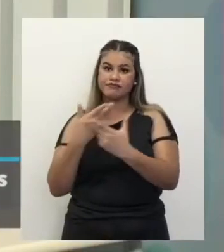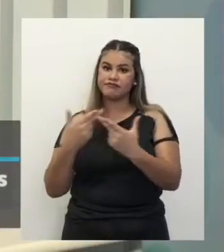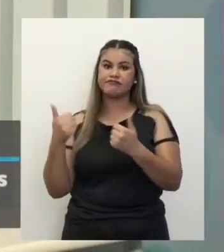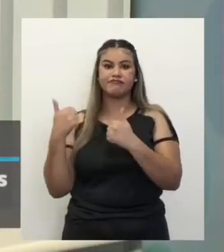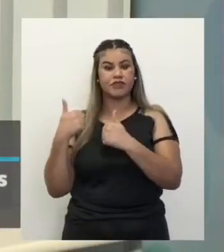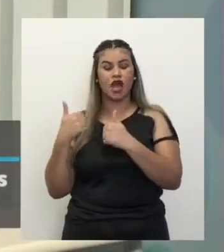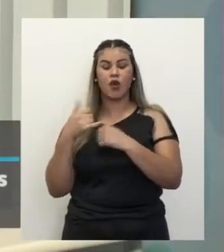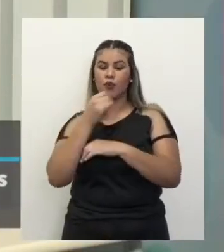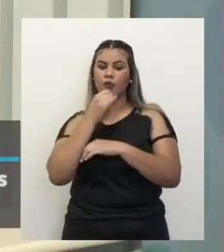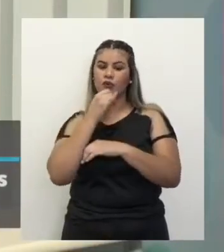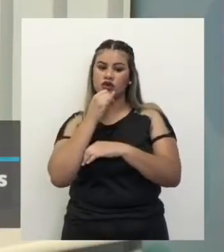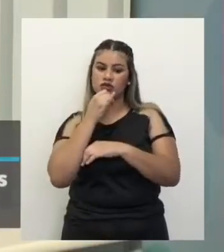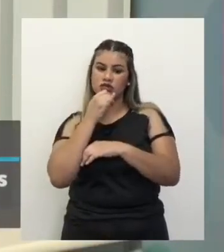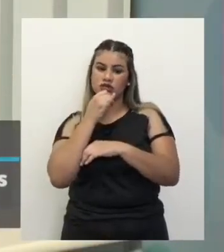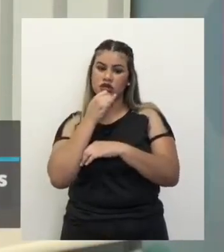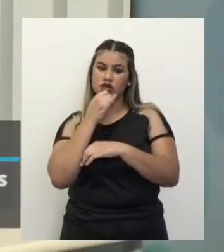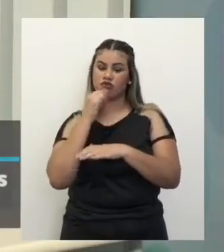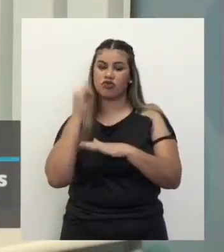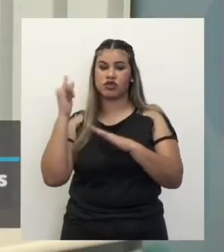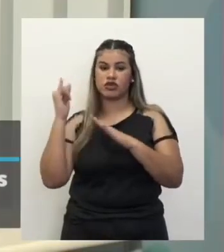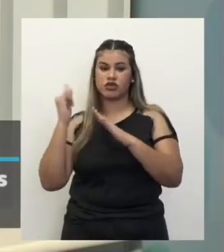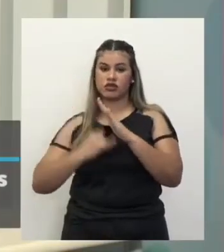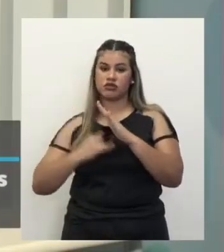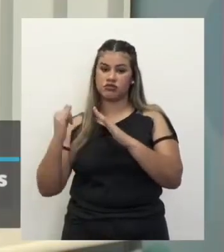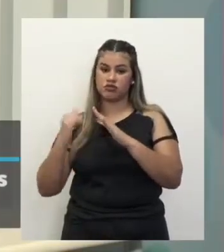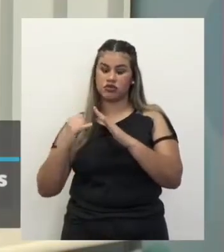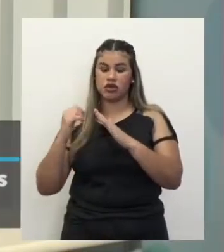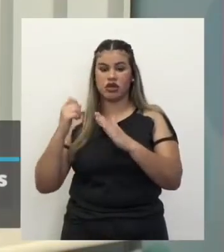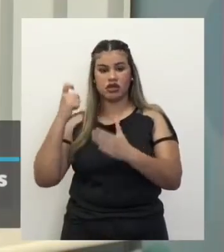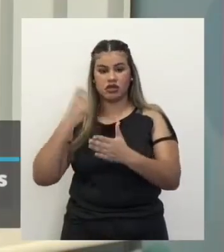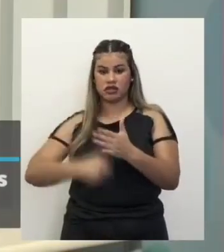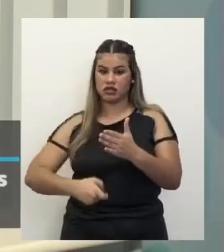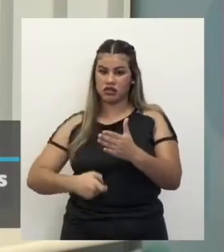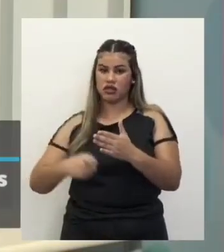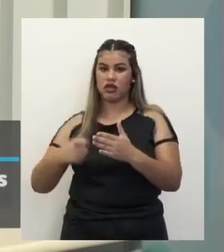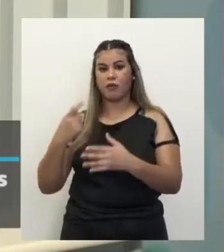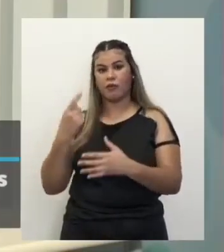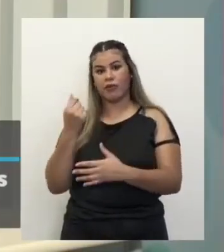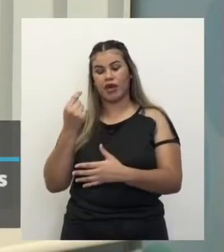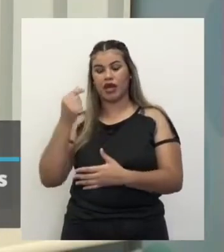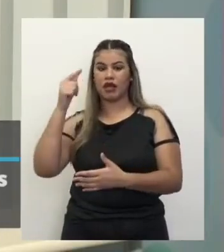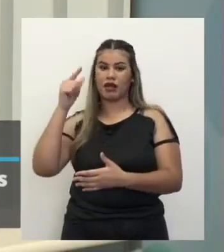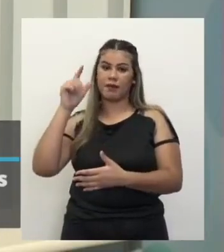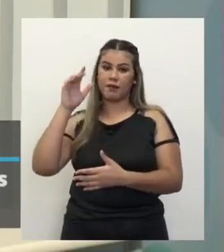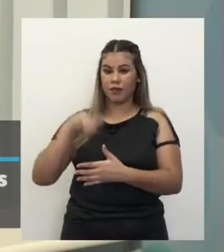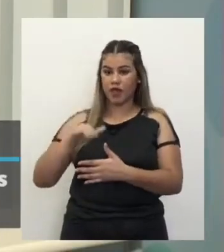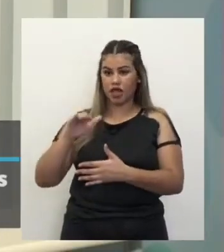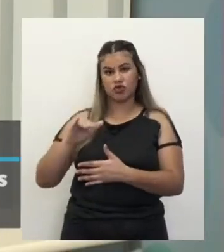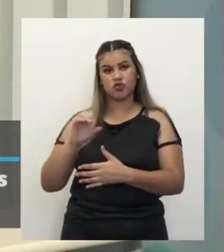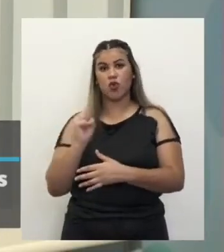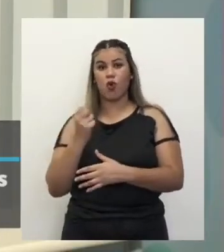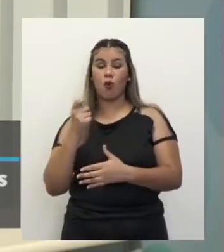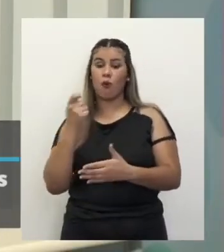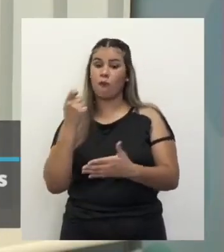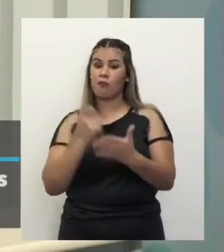como, por exemplo, a isenção ou a redução no pagamento, por exemplo, do IPTU, que é um